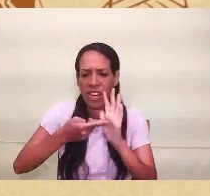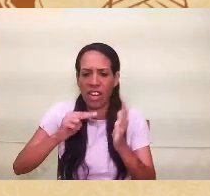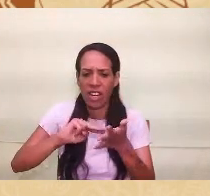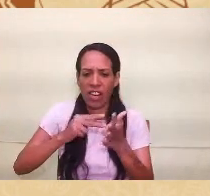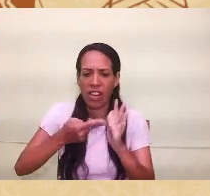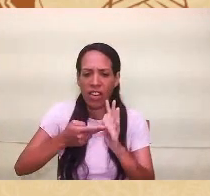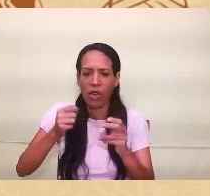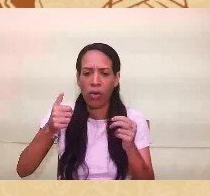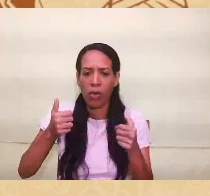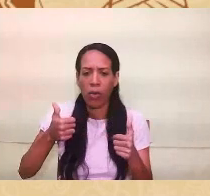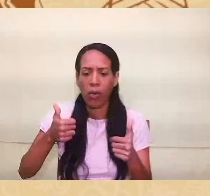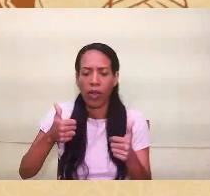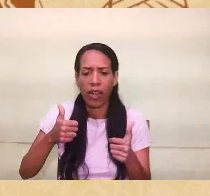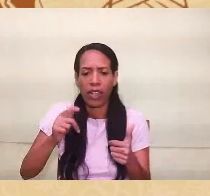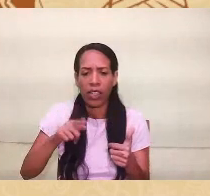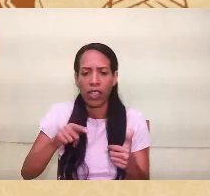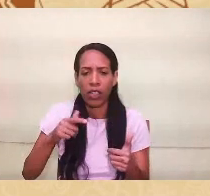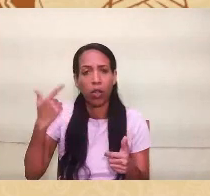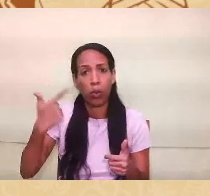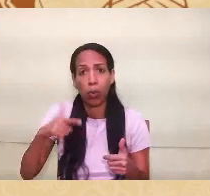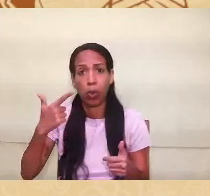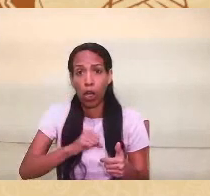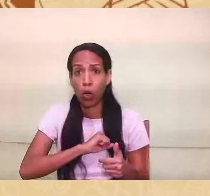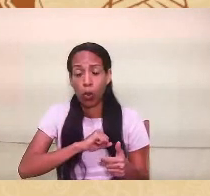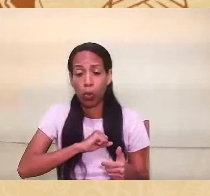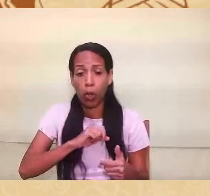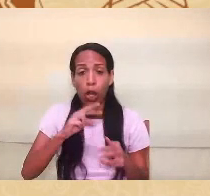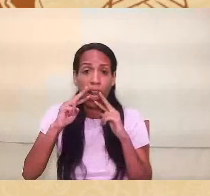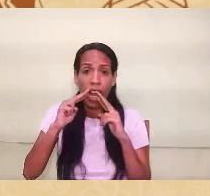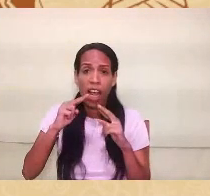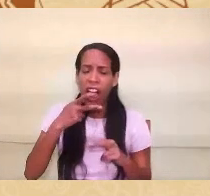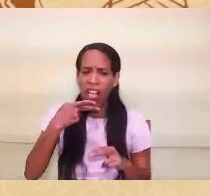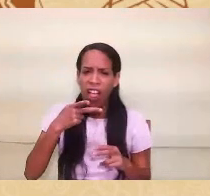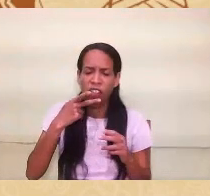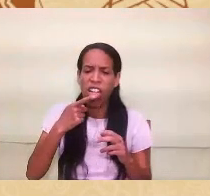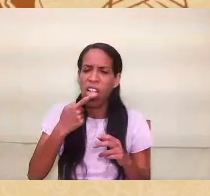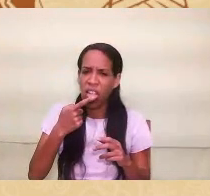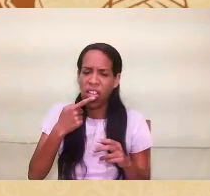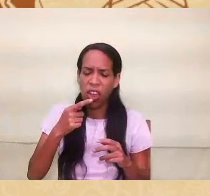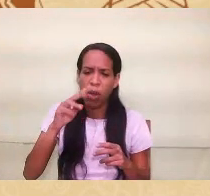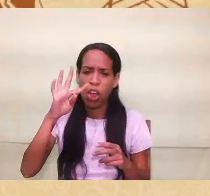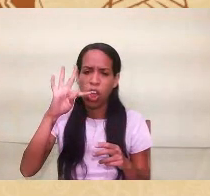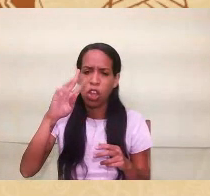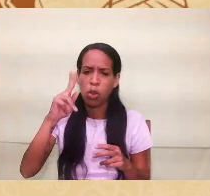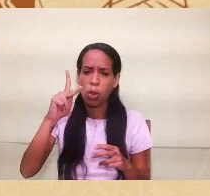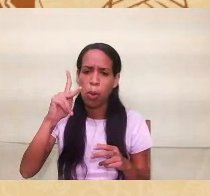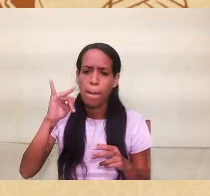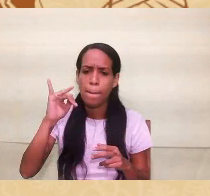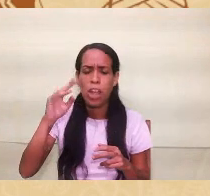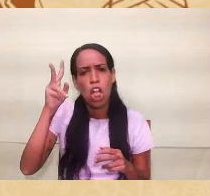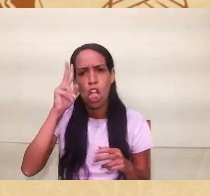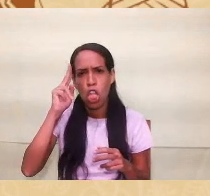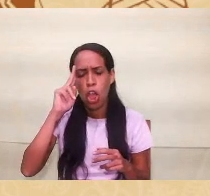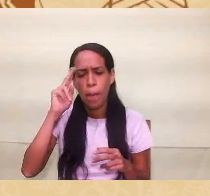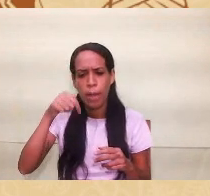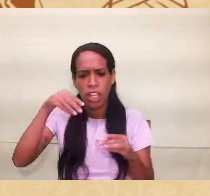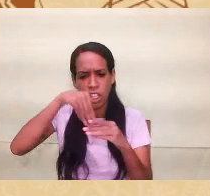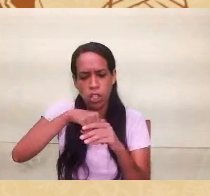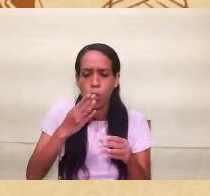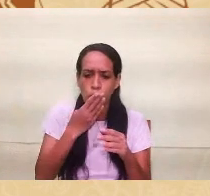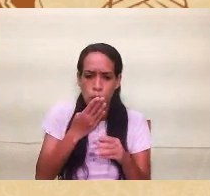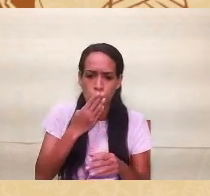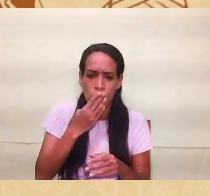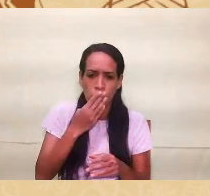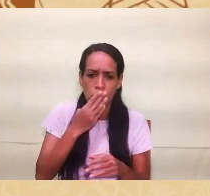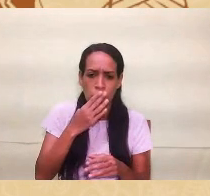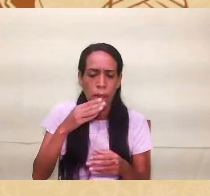quase verbo, não tem números, e a língua tupi, que é uma das nossas línguas tradicionais originárias, ela está